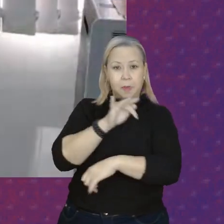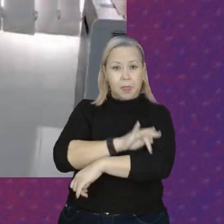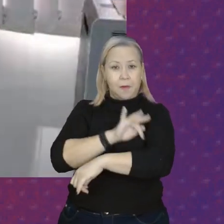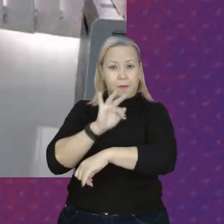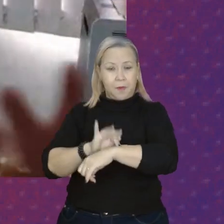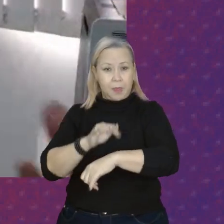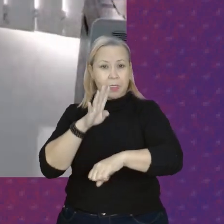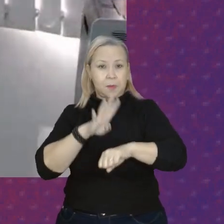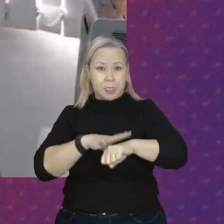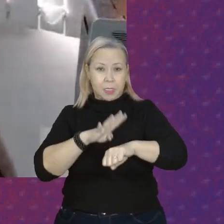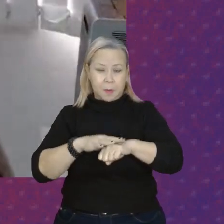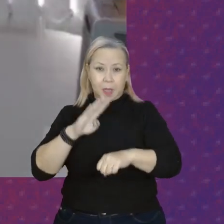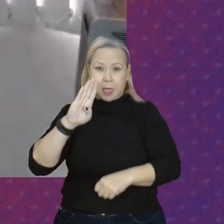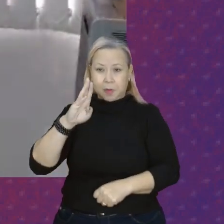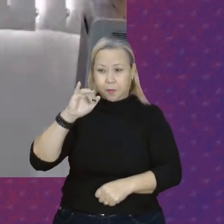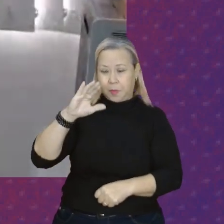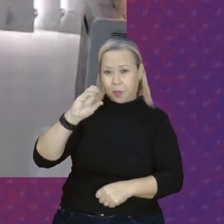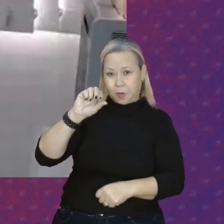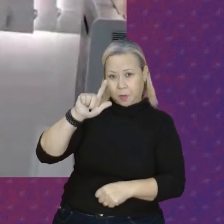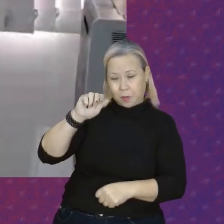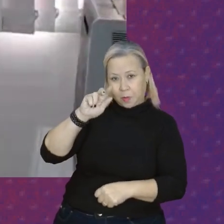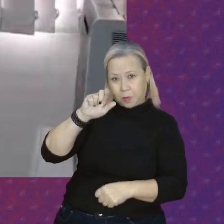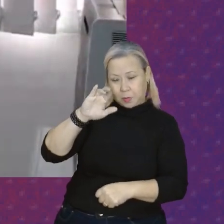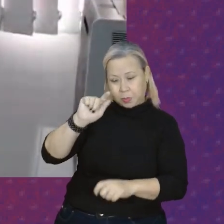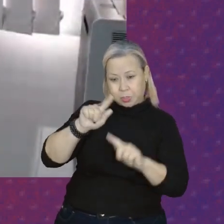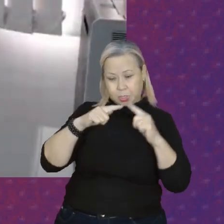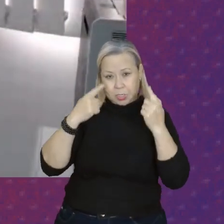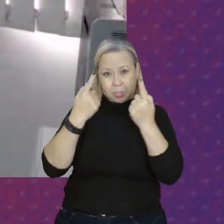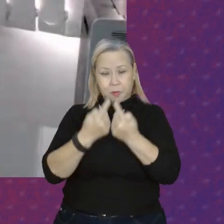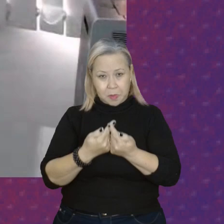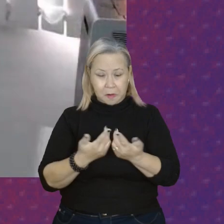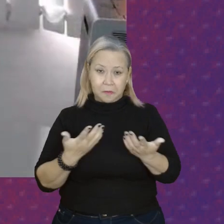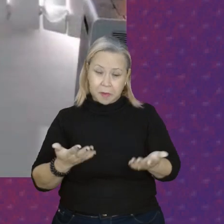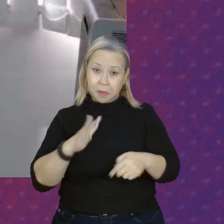né, história, geografia,